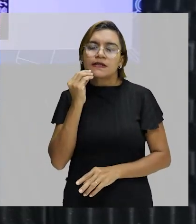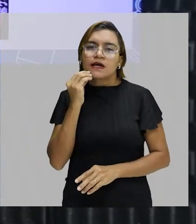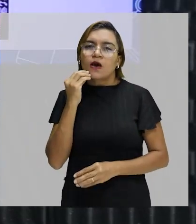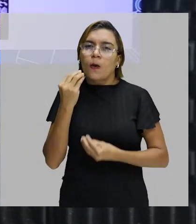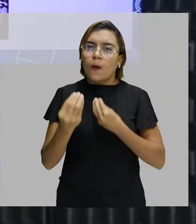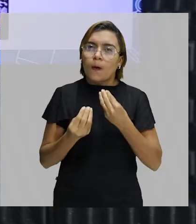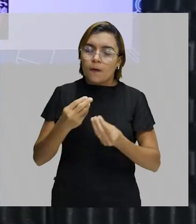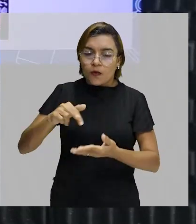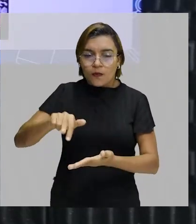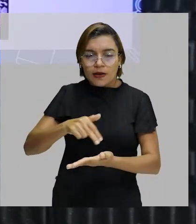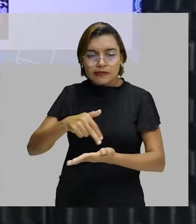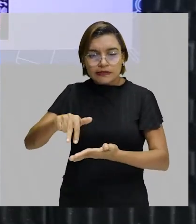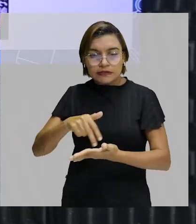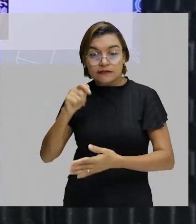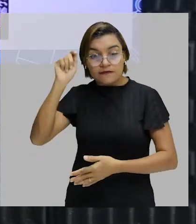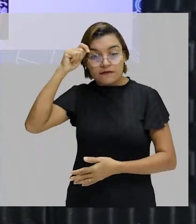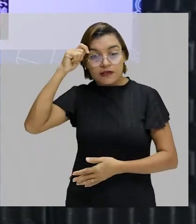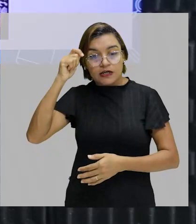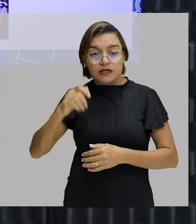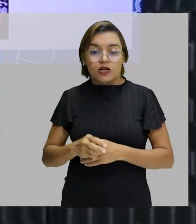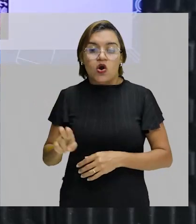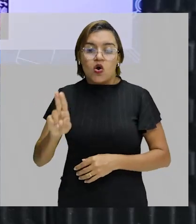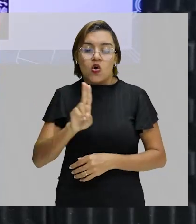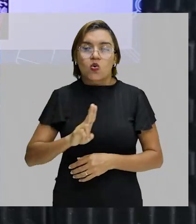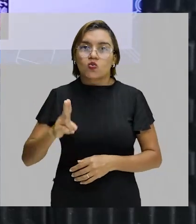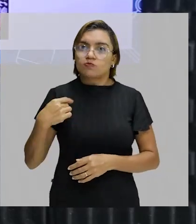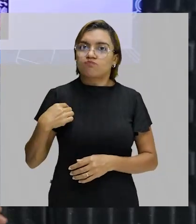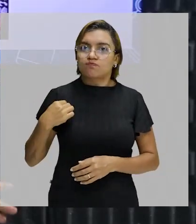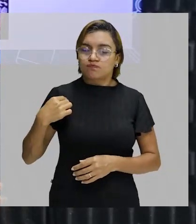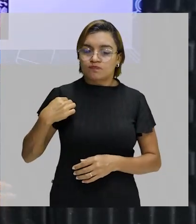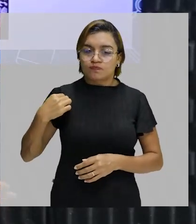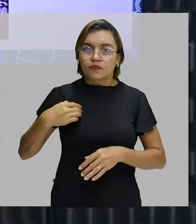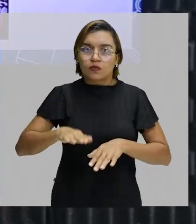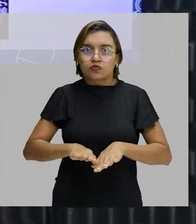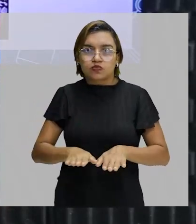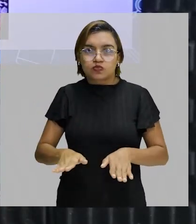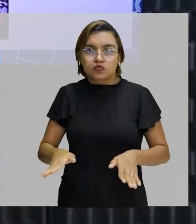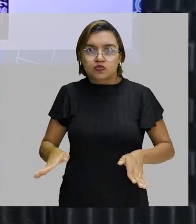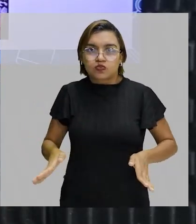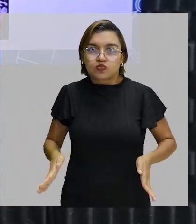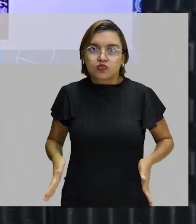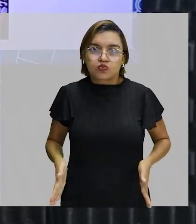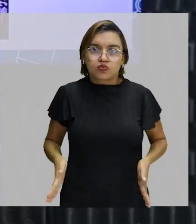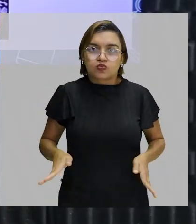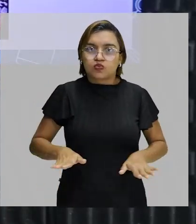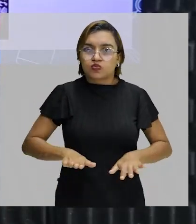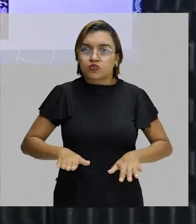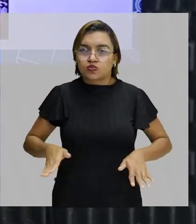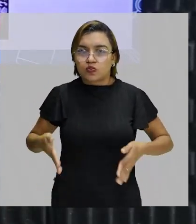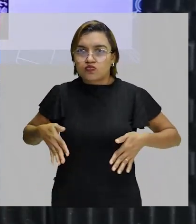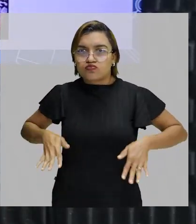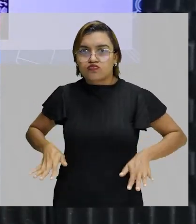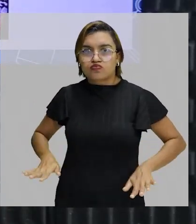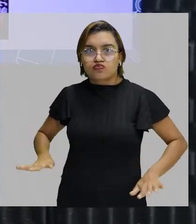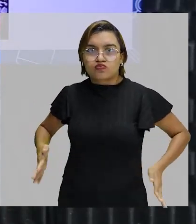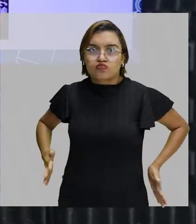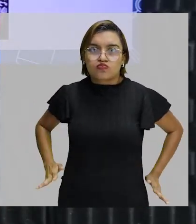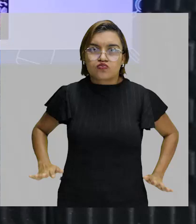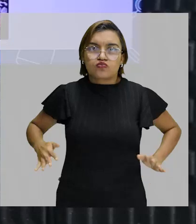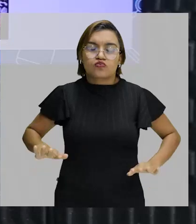ver ali que é uma dança africana. Usam vestimentas, saias rodadas, vestimentas bem coloridas,